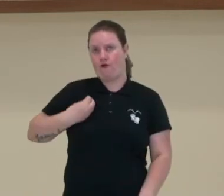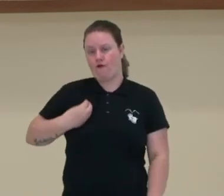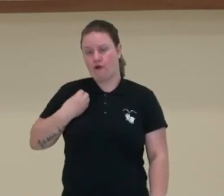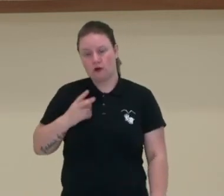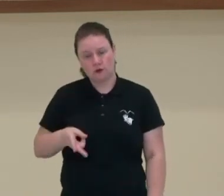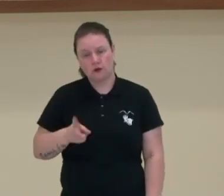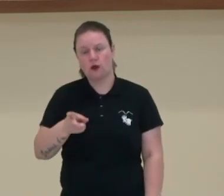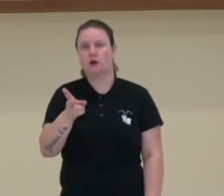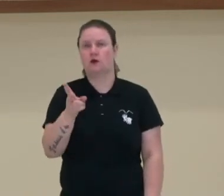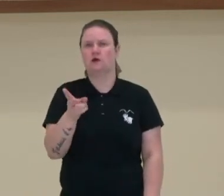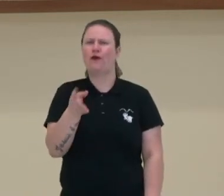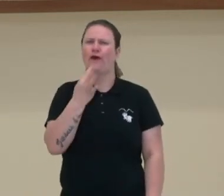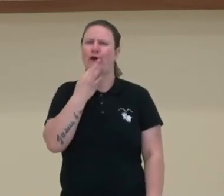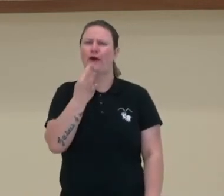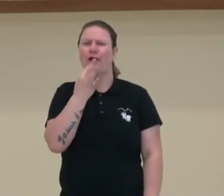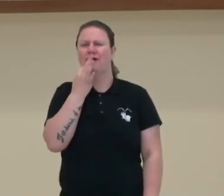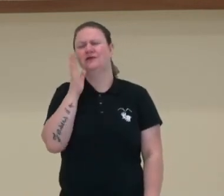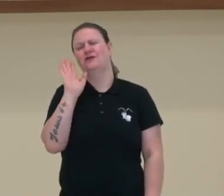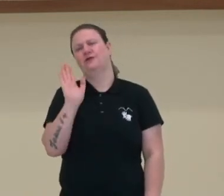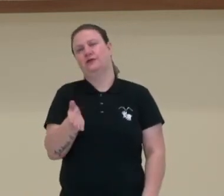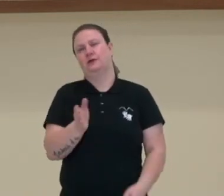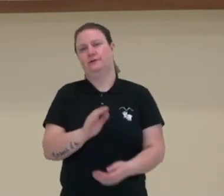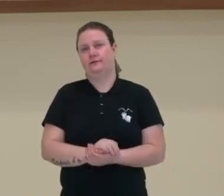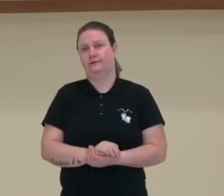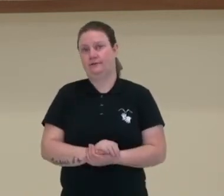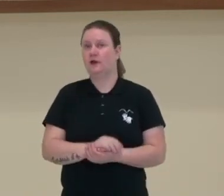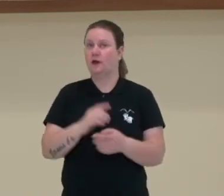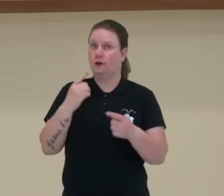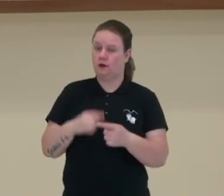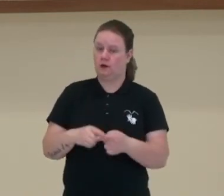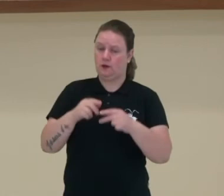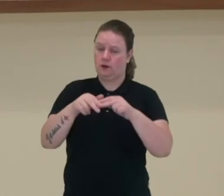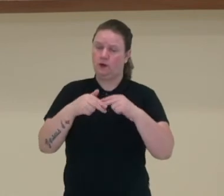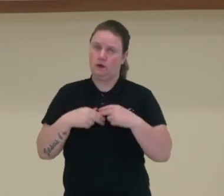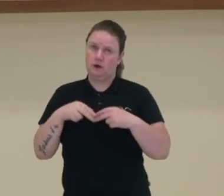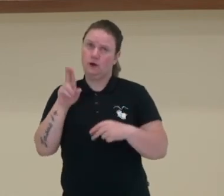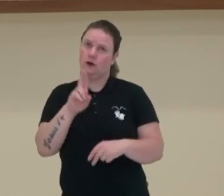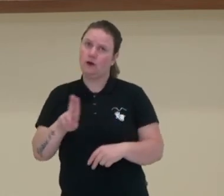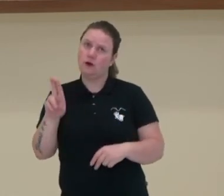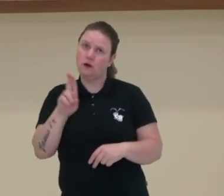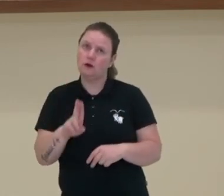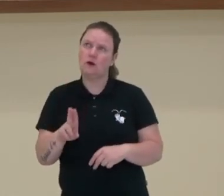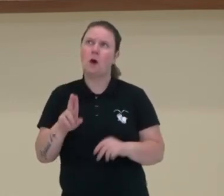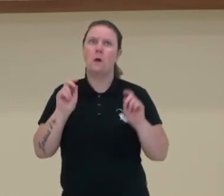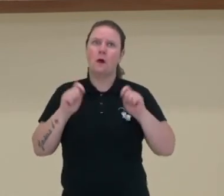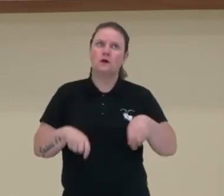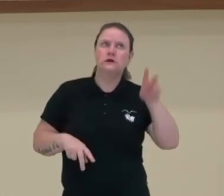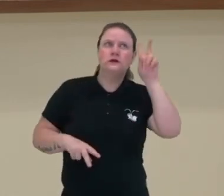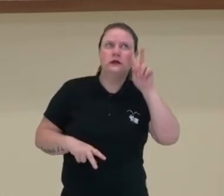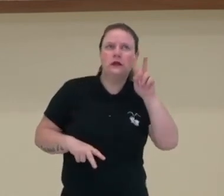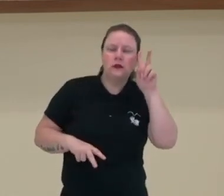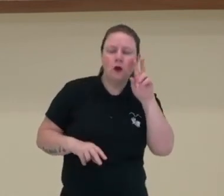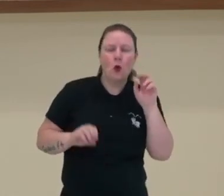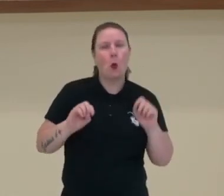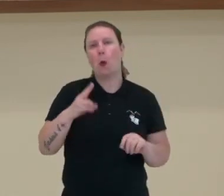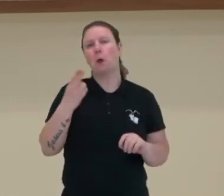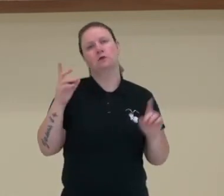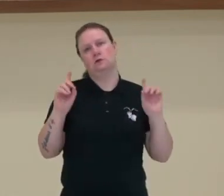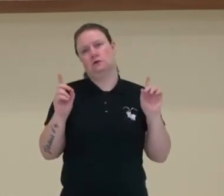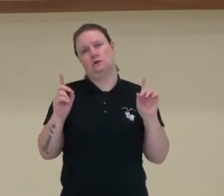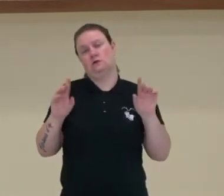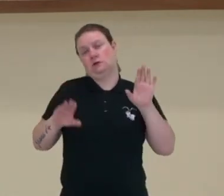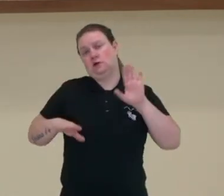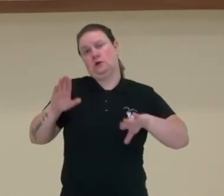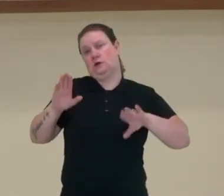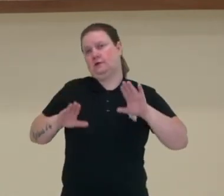é muito conhecida. Então, por isso que ele utilizou. Pode ser que ele tenha pensado na oração ou não. No entanto,